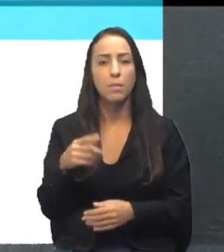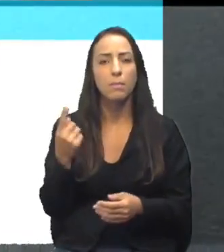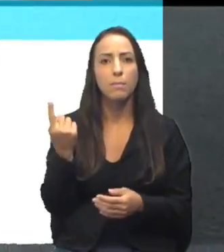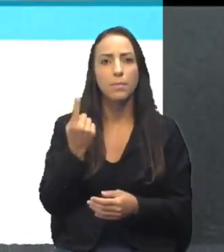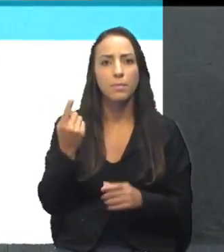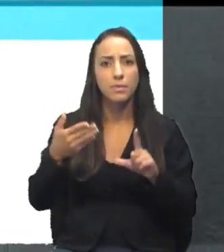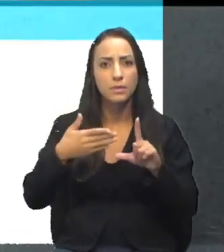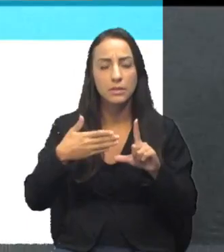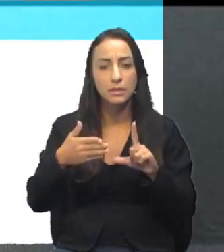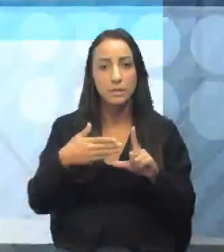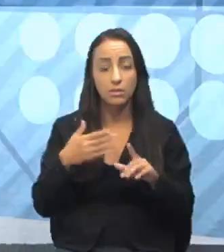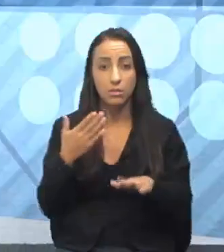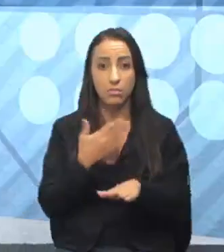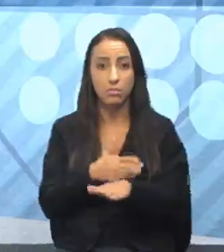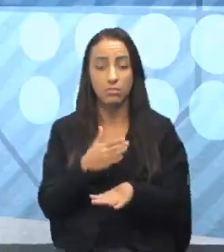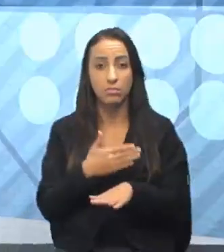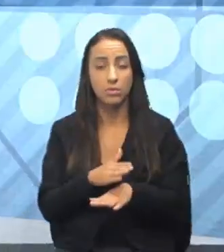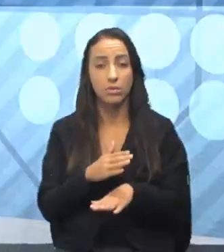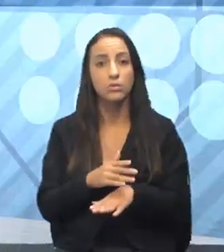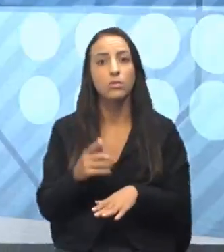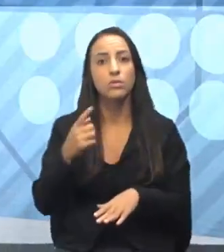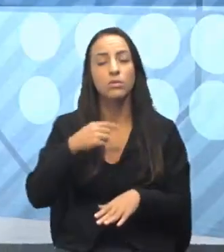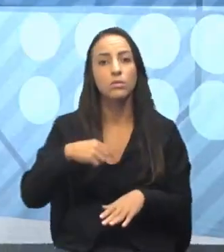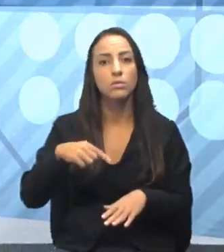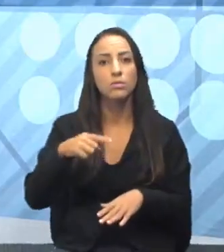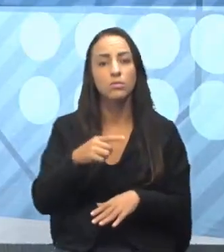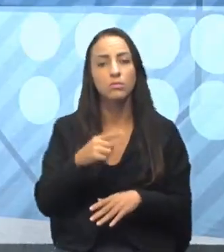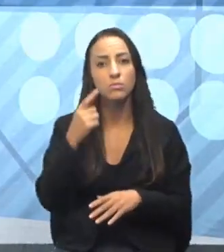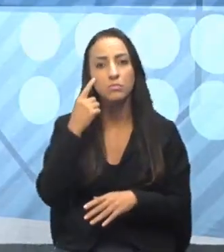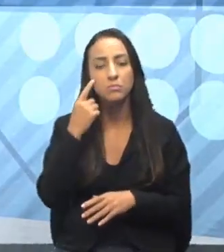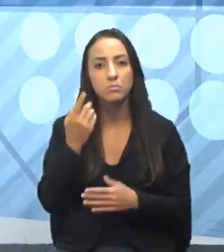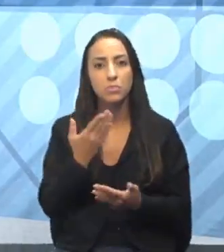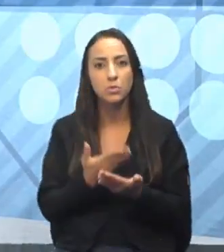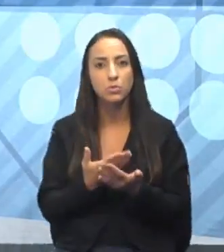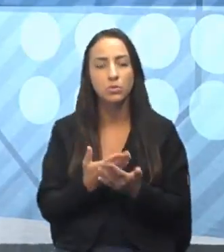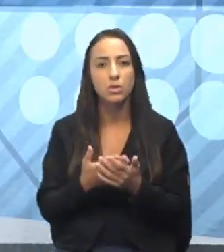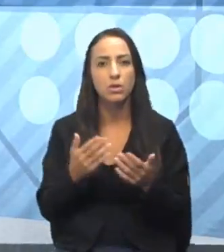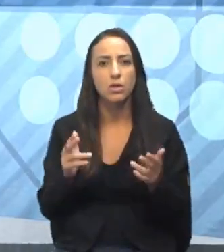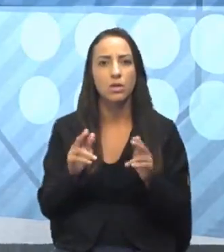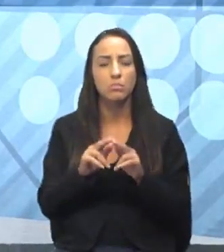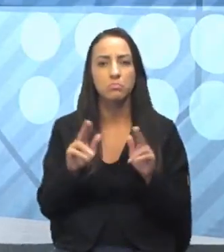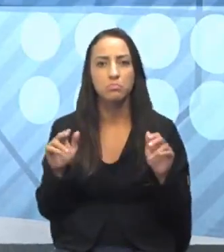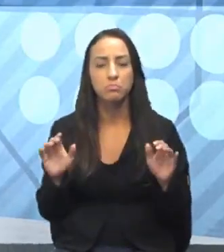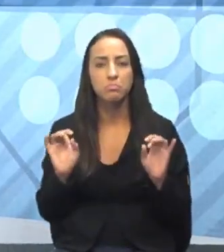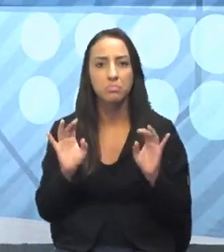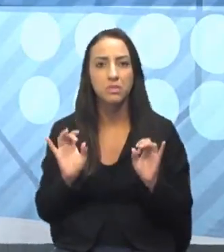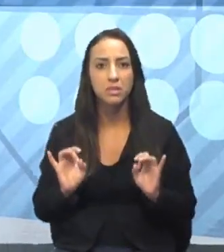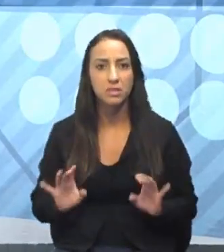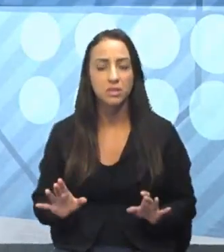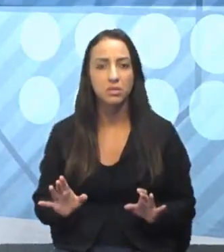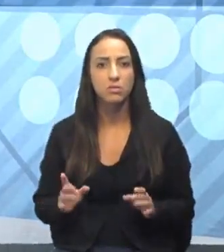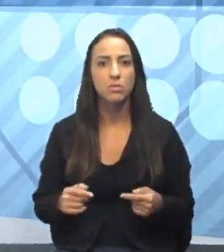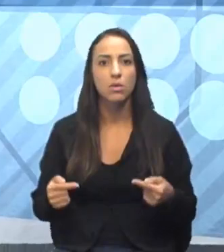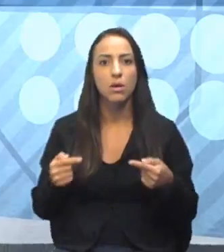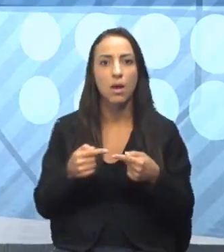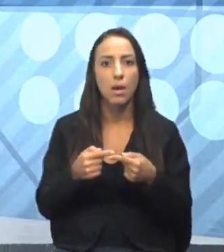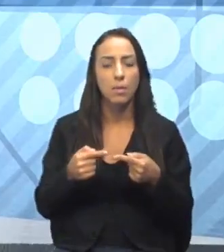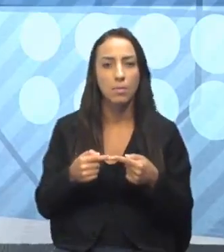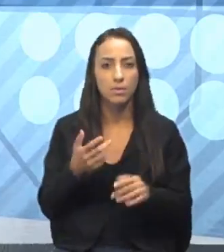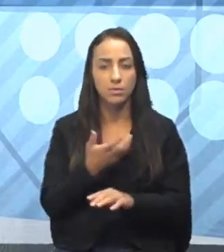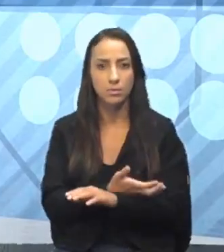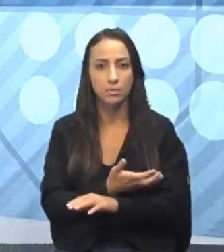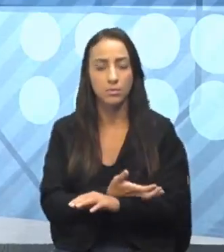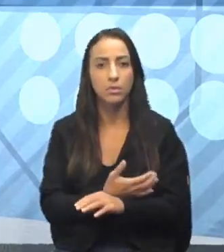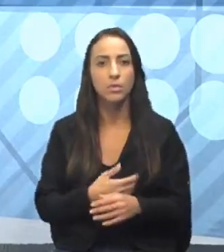teleaula prática em que iremos abordar alguns assuntos específicos relacionados à